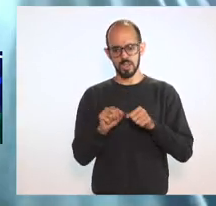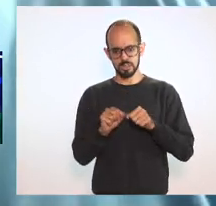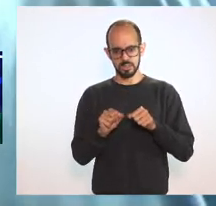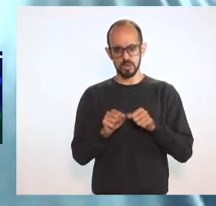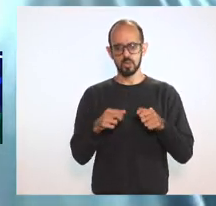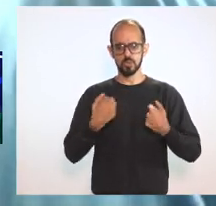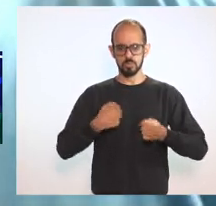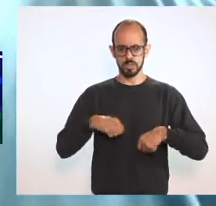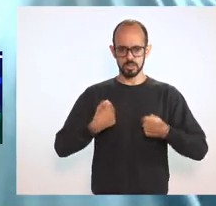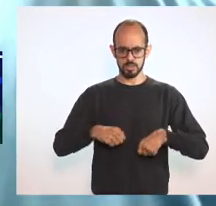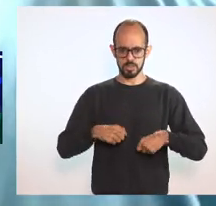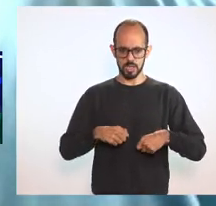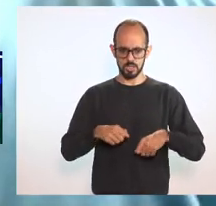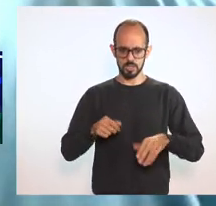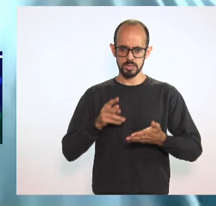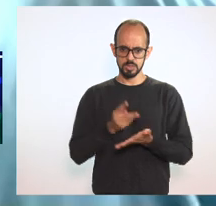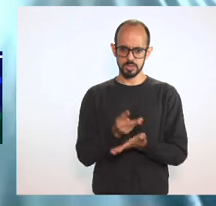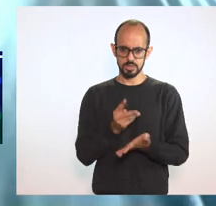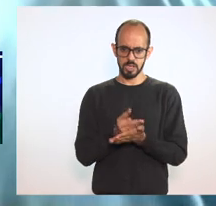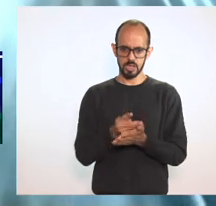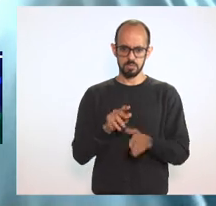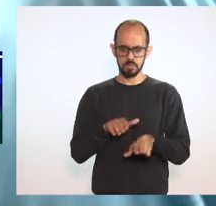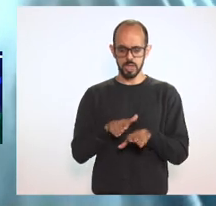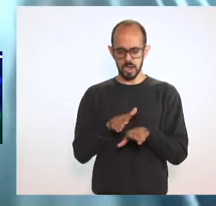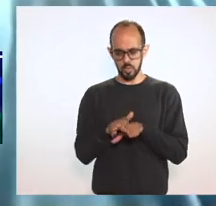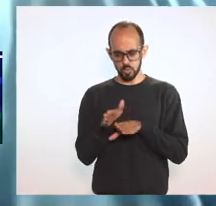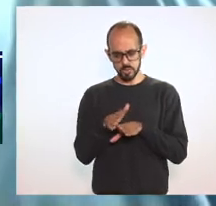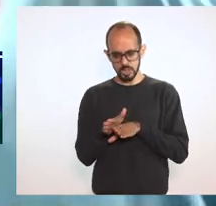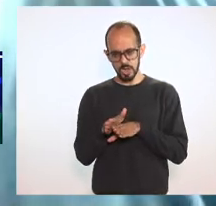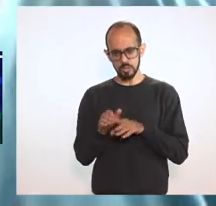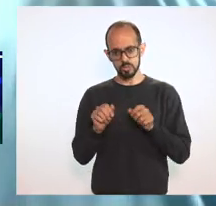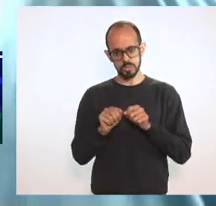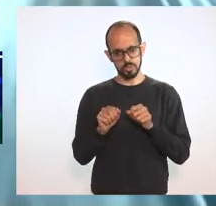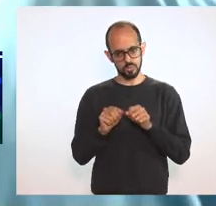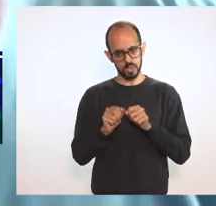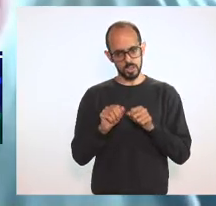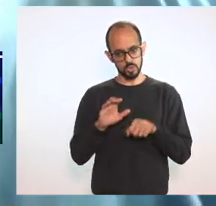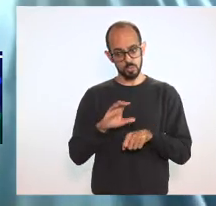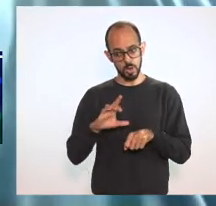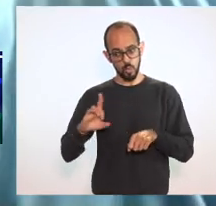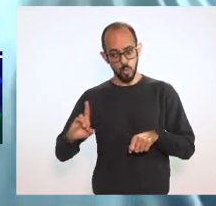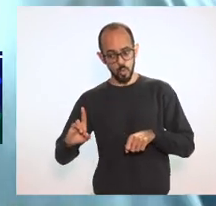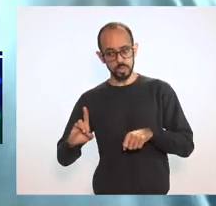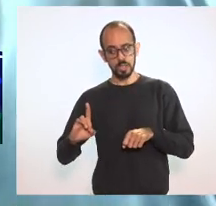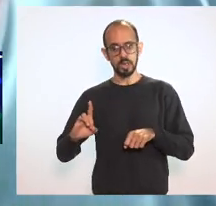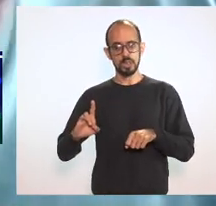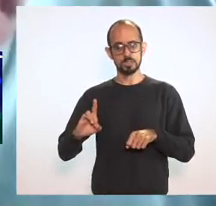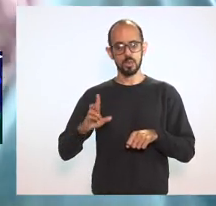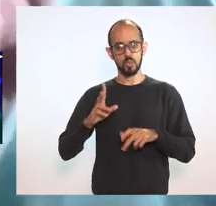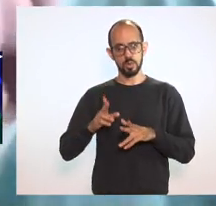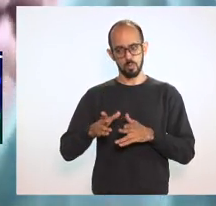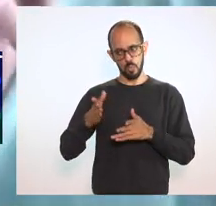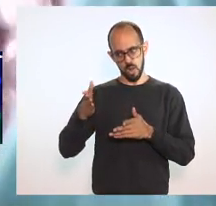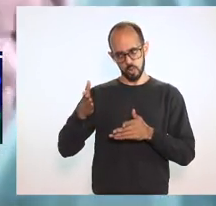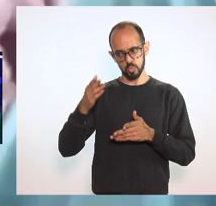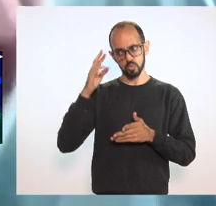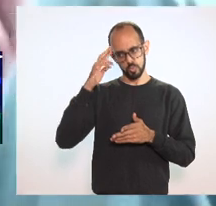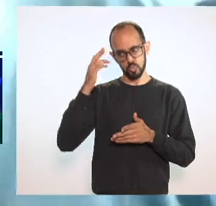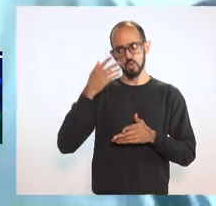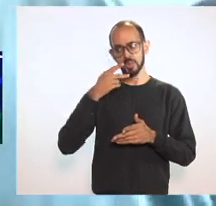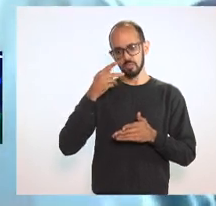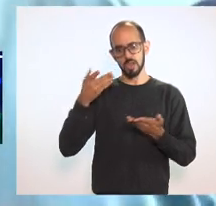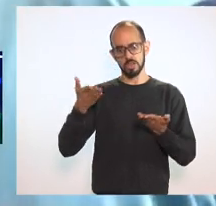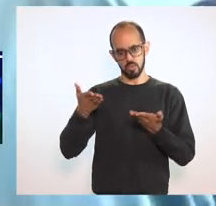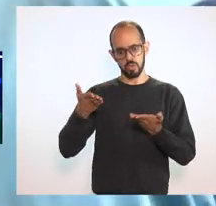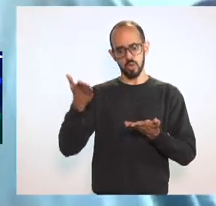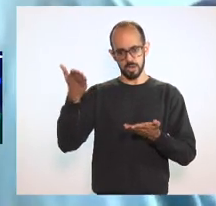restritivos e que sempre aconselhável que seja feito de forma coordenada e planejada como vossa excelência tão bem tá